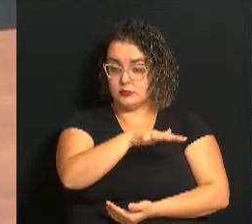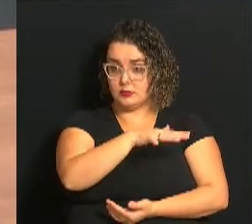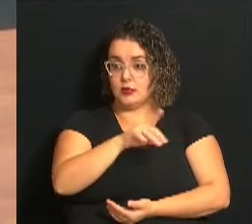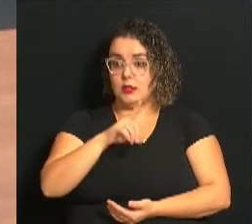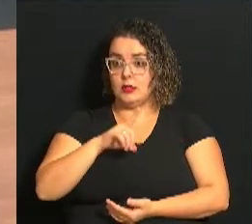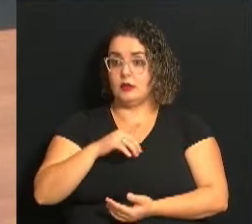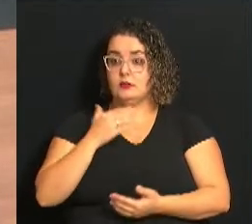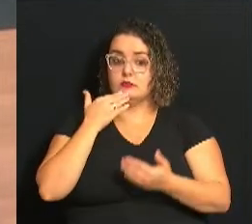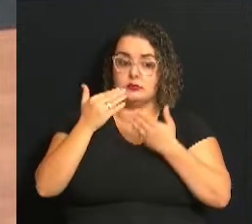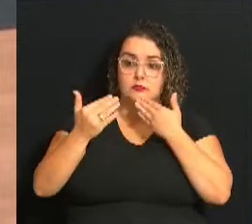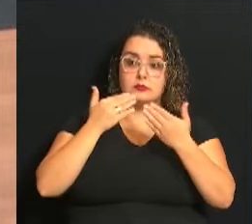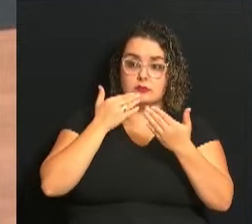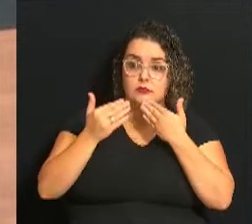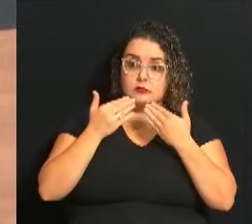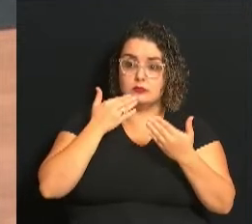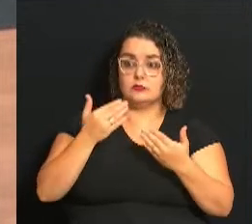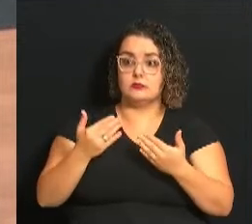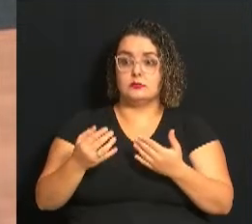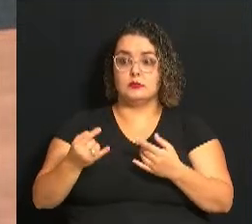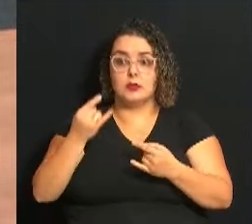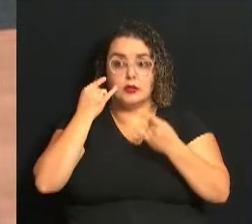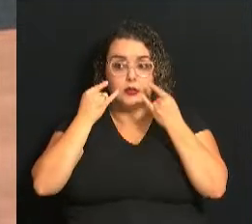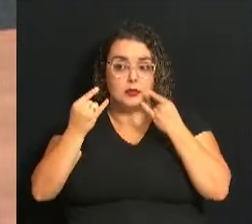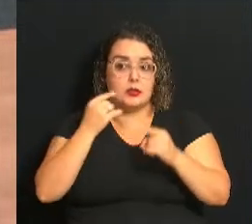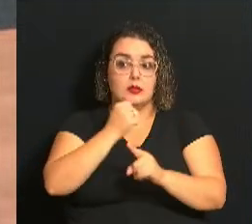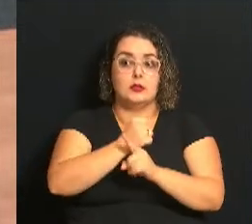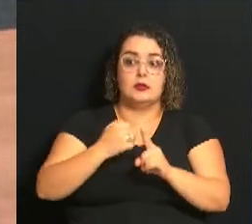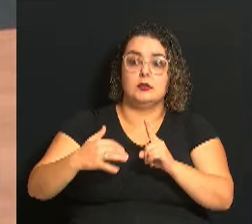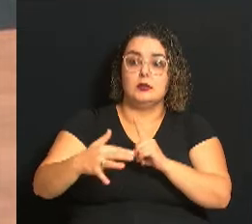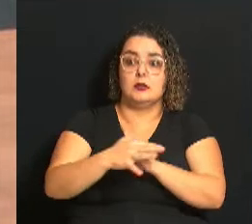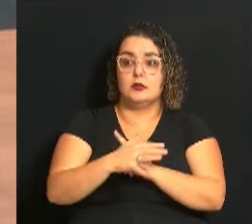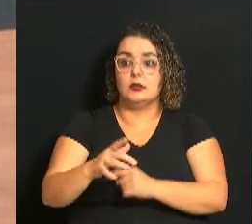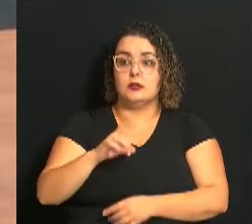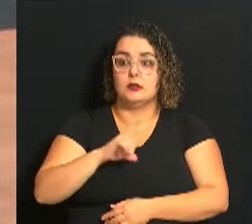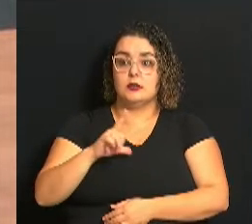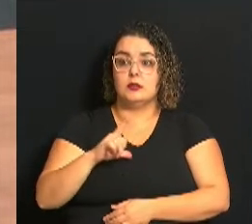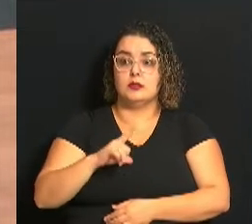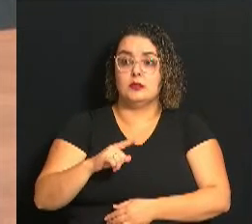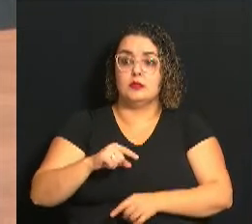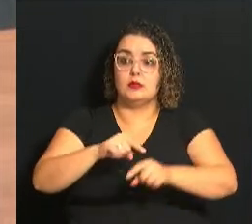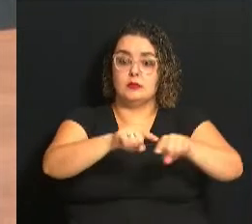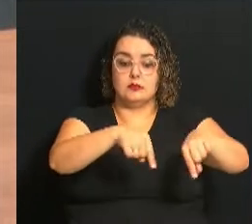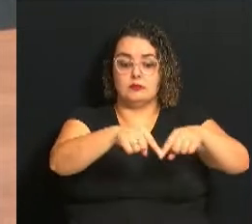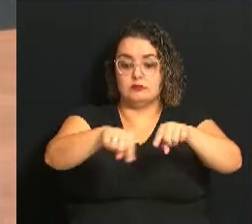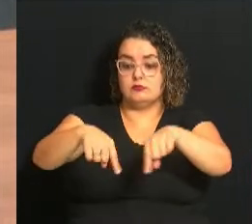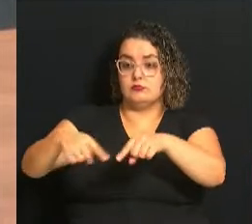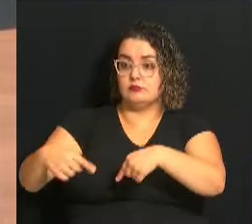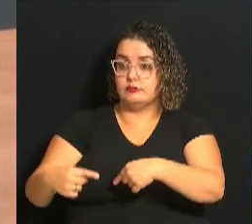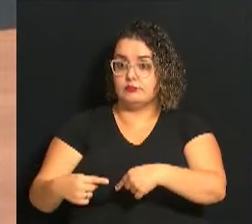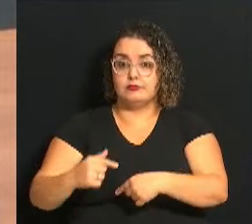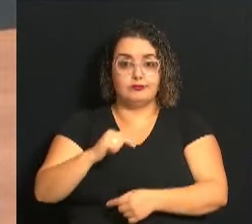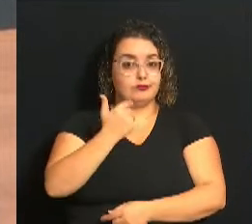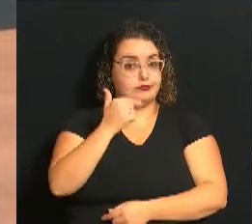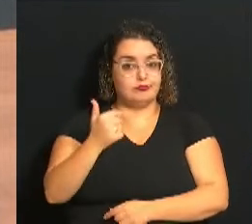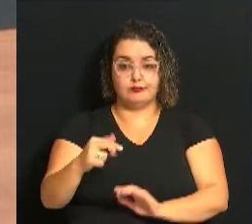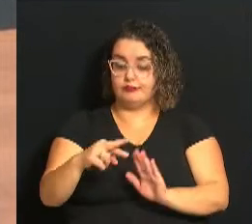por habitações de interesse social e nós estamos tendo uma grande quantidade de loteamentos irregulares e clandestinos sendo ocupados na APA e a